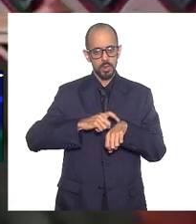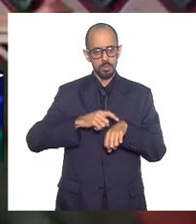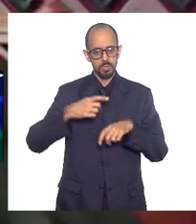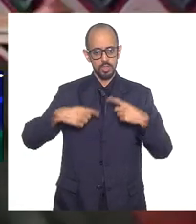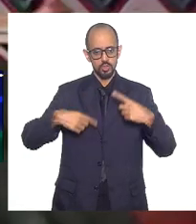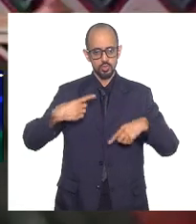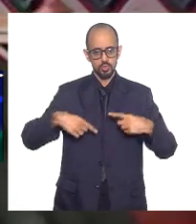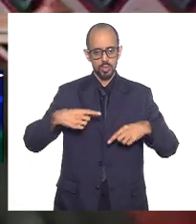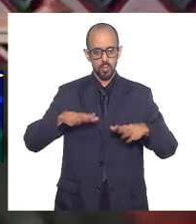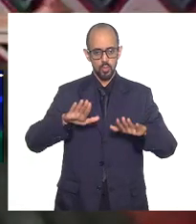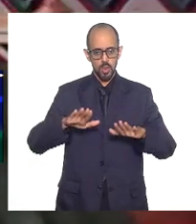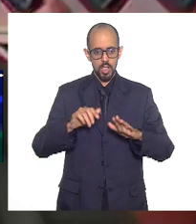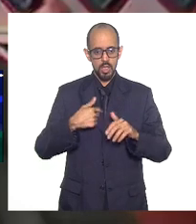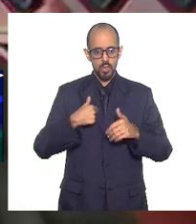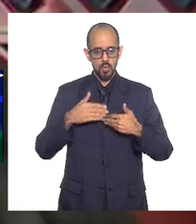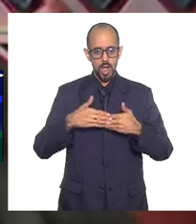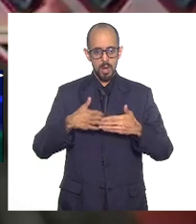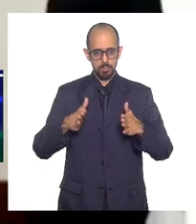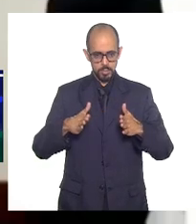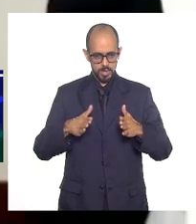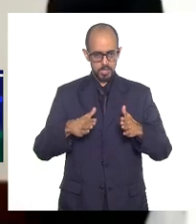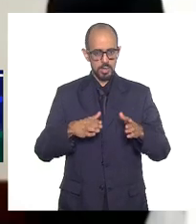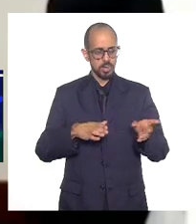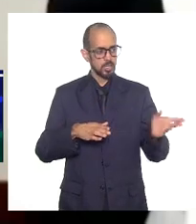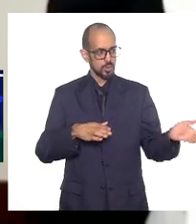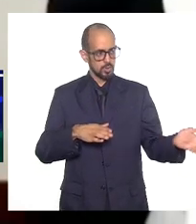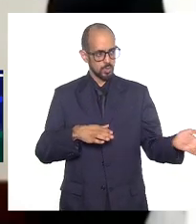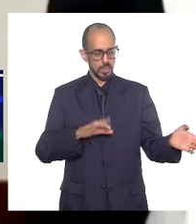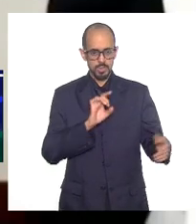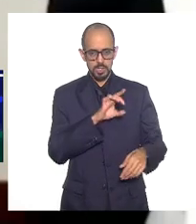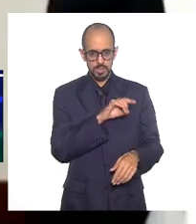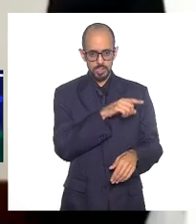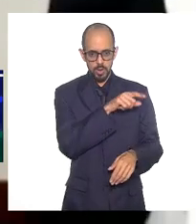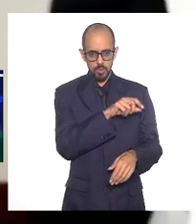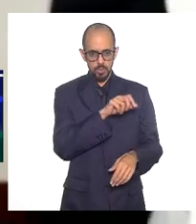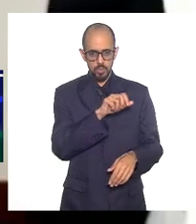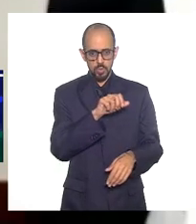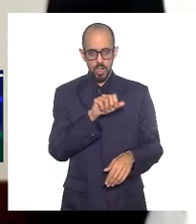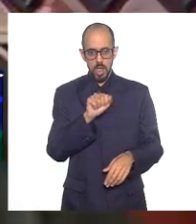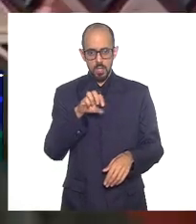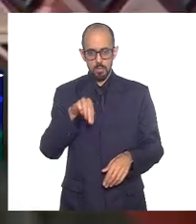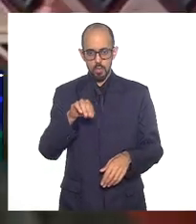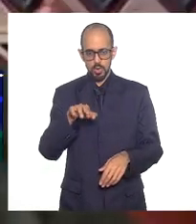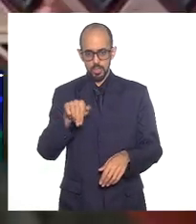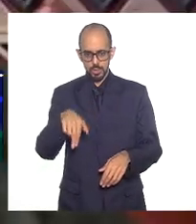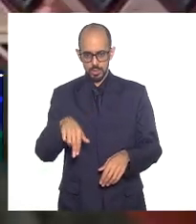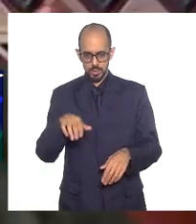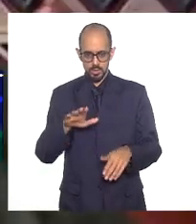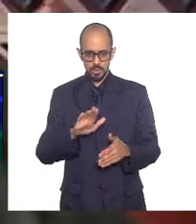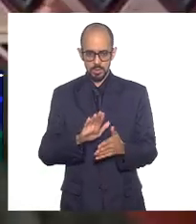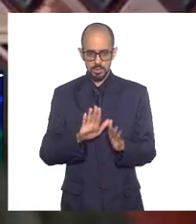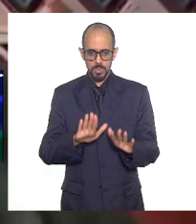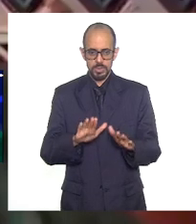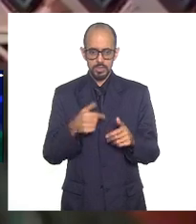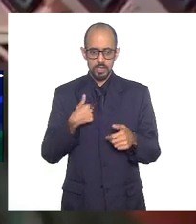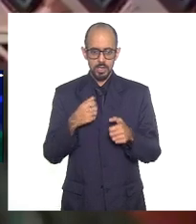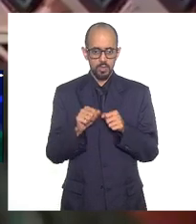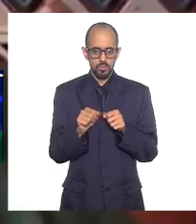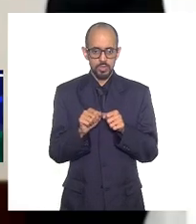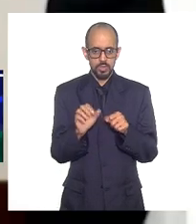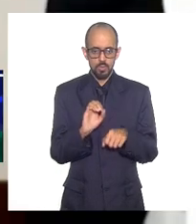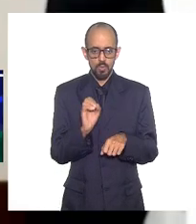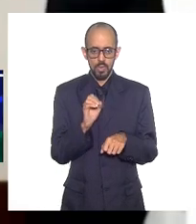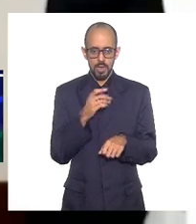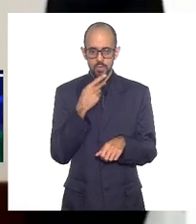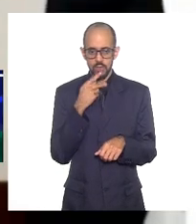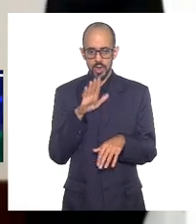o momento do destaque. Aí eu abri o precedente para o deputado Rodrigo. E aí fiz foi o que eu percebi. Mas eu fiz e ninguém falou, eu vi que a